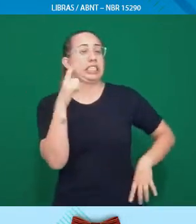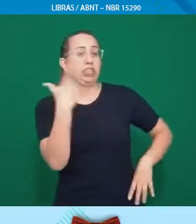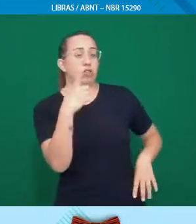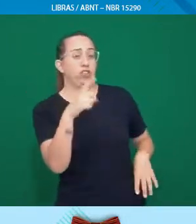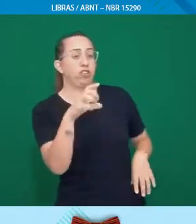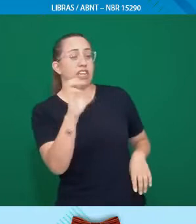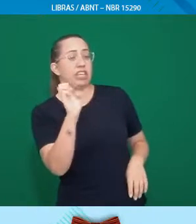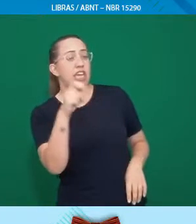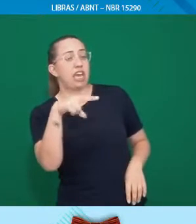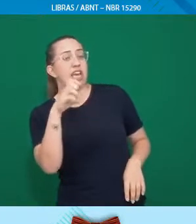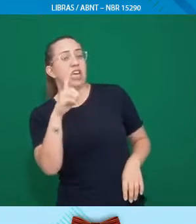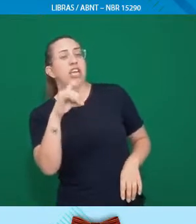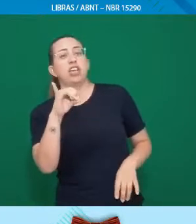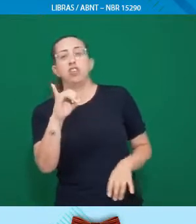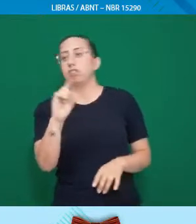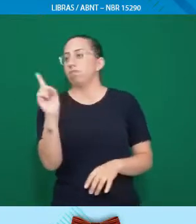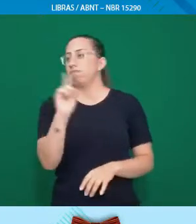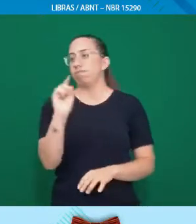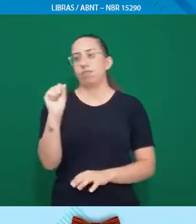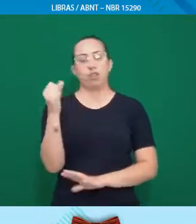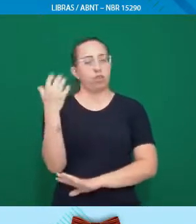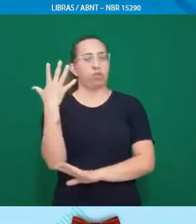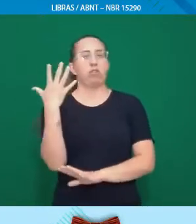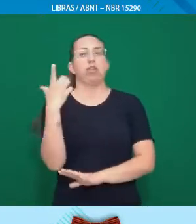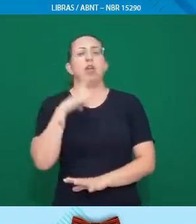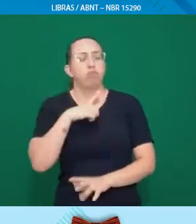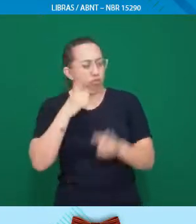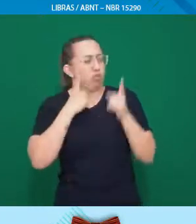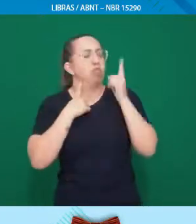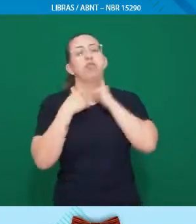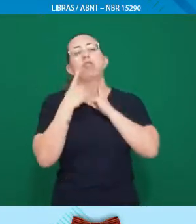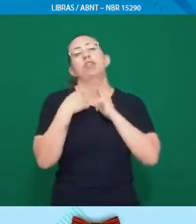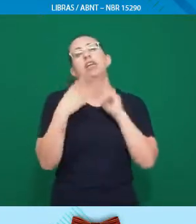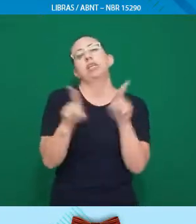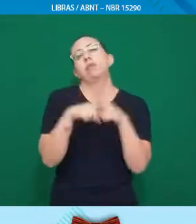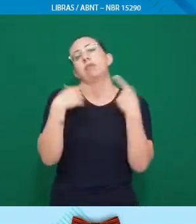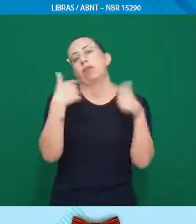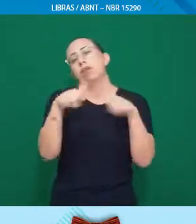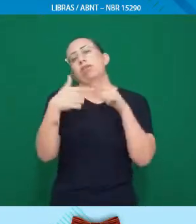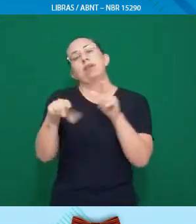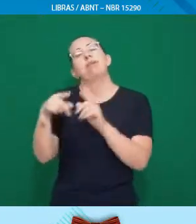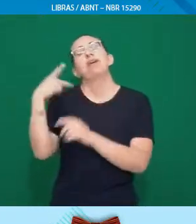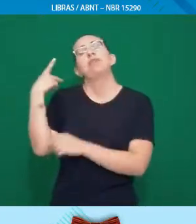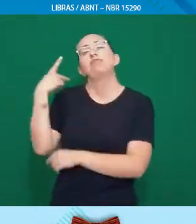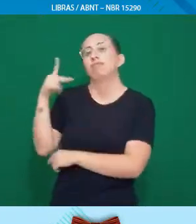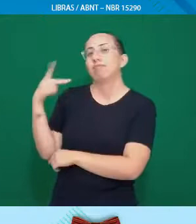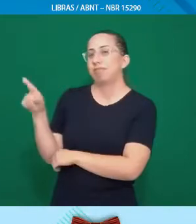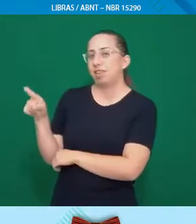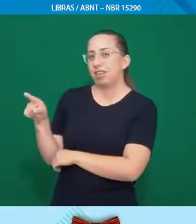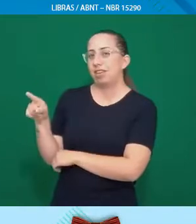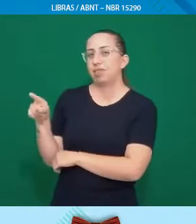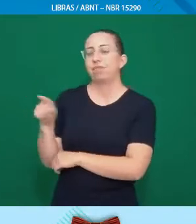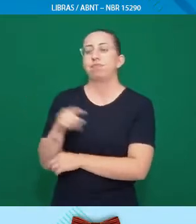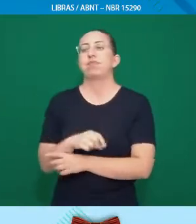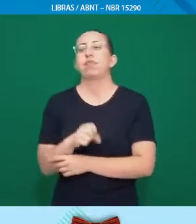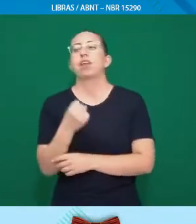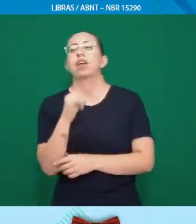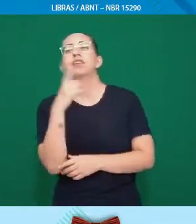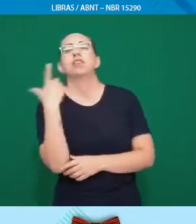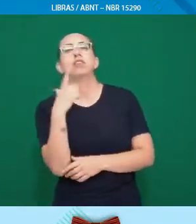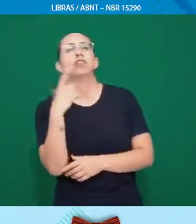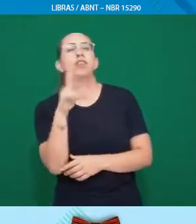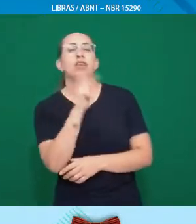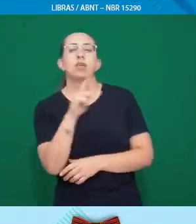enid que tomar a frente e não sairia por mais que eu tivesse vontade e quisesse que isso acontecesse não aconteceria se não